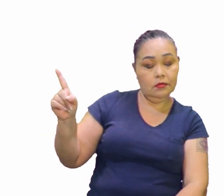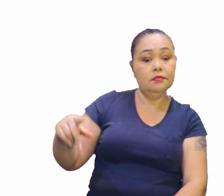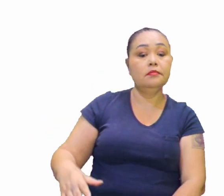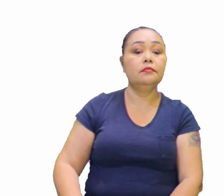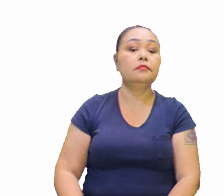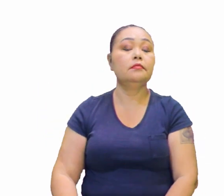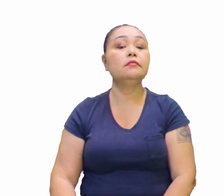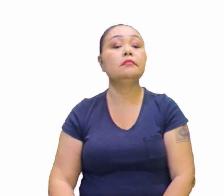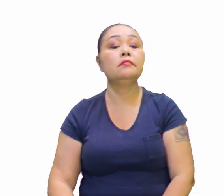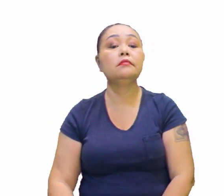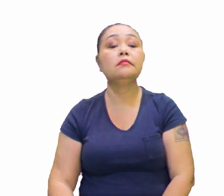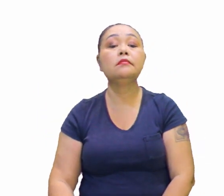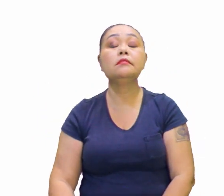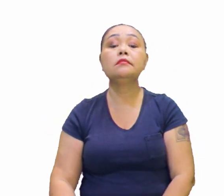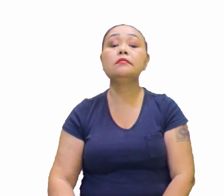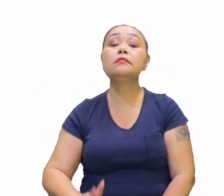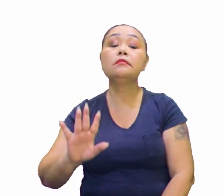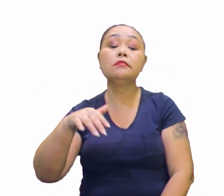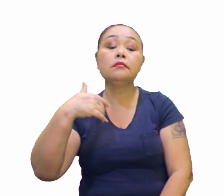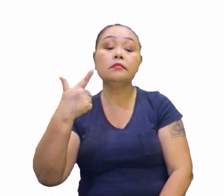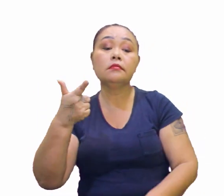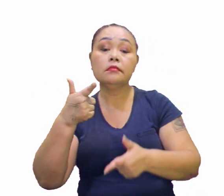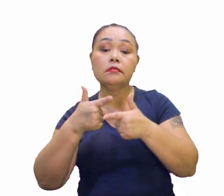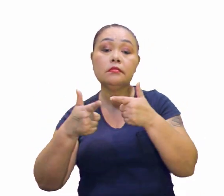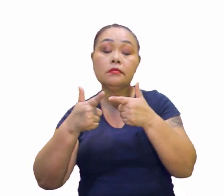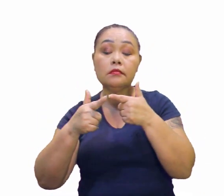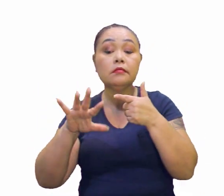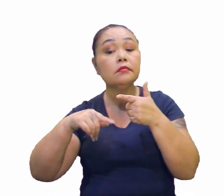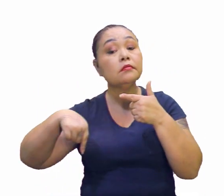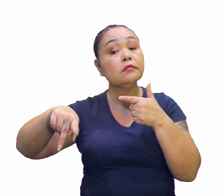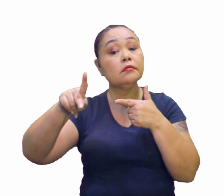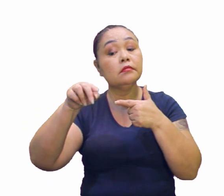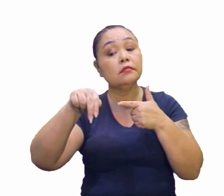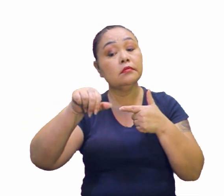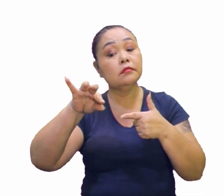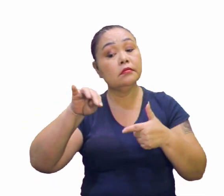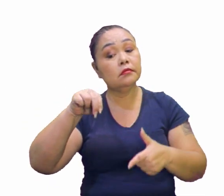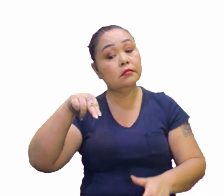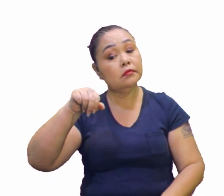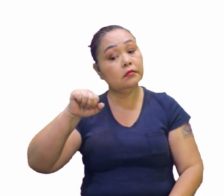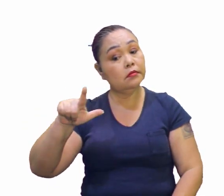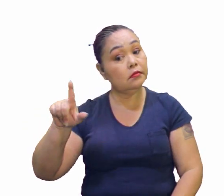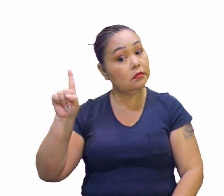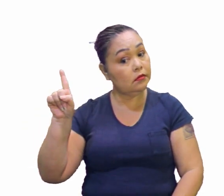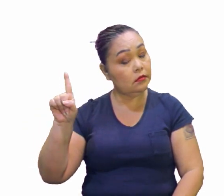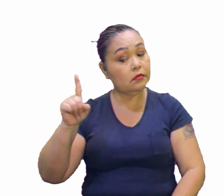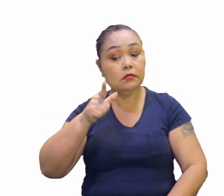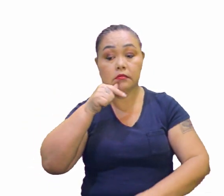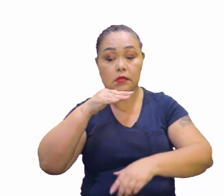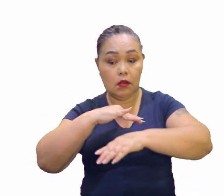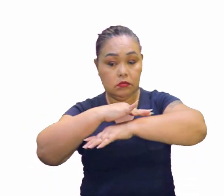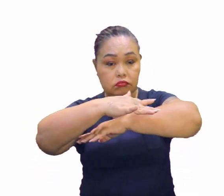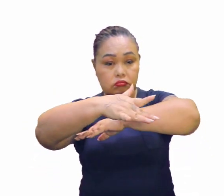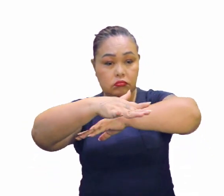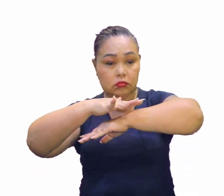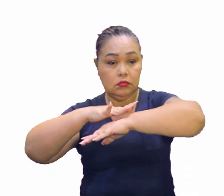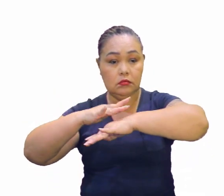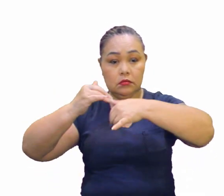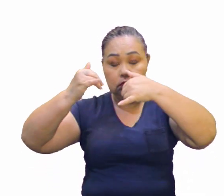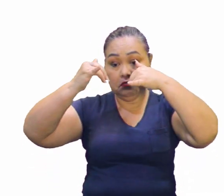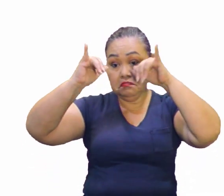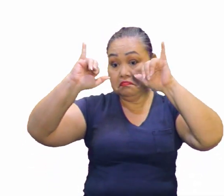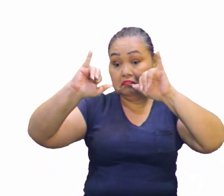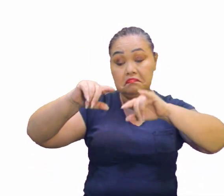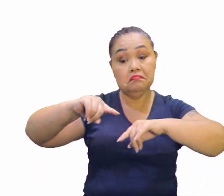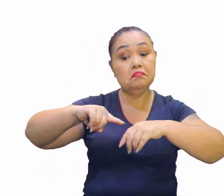E quais são os impactos ambientais lá no Pantanal. A pecuária